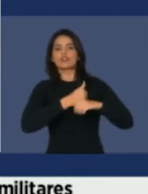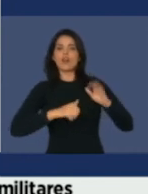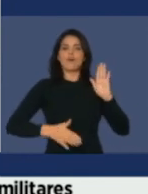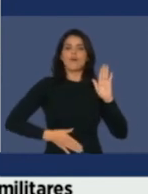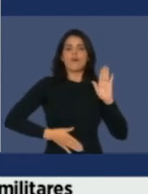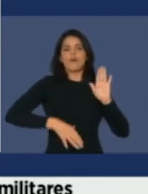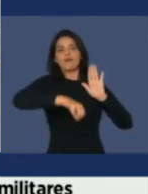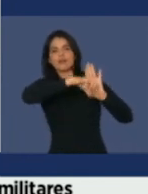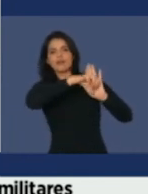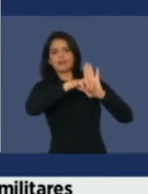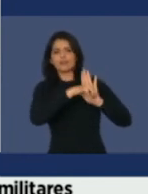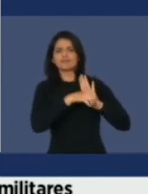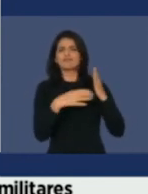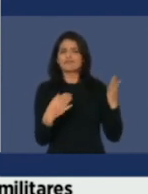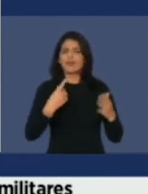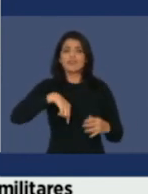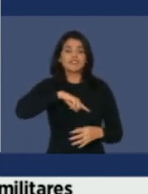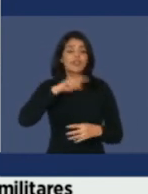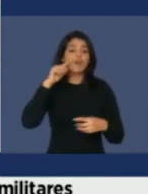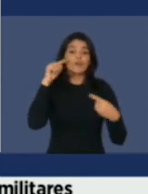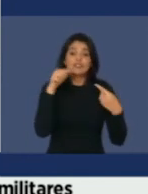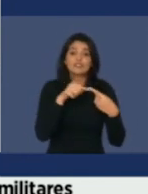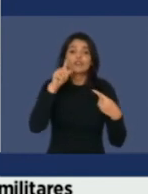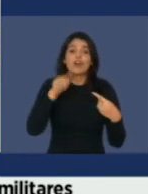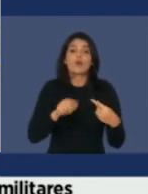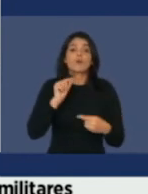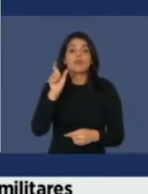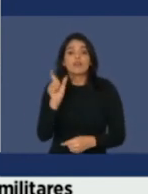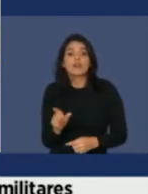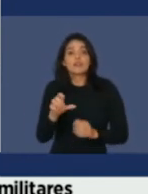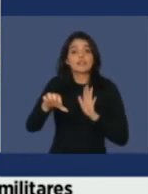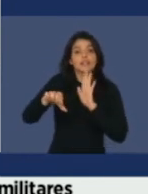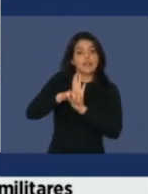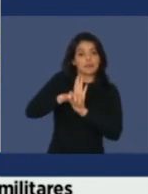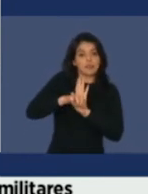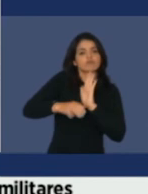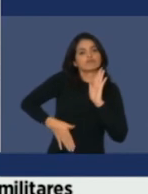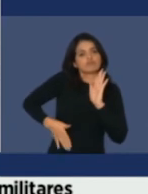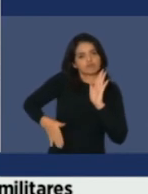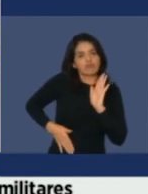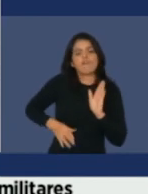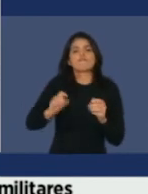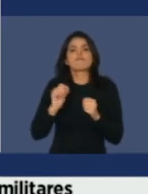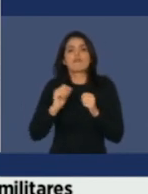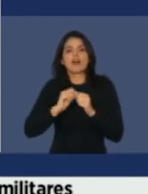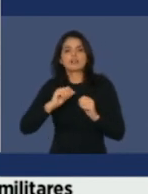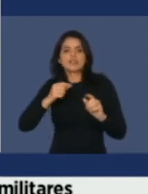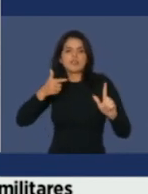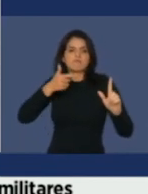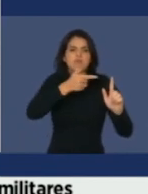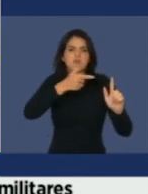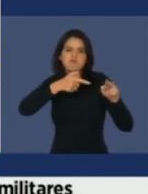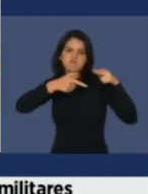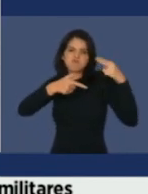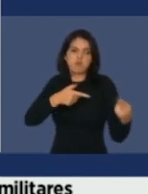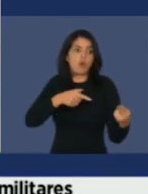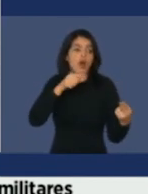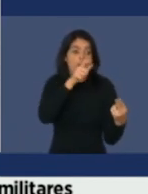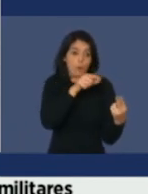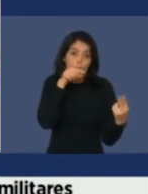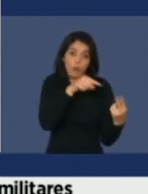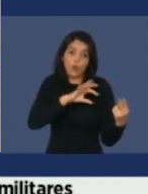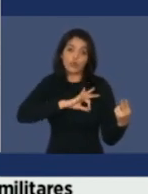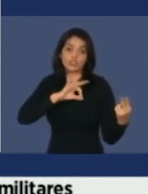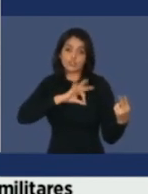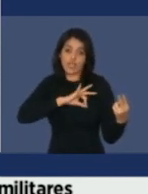mitigar, fazer com que o criminoso que comete esse homicídio qualificado de